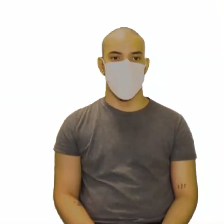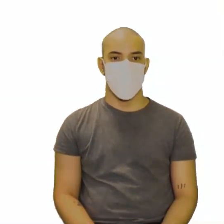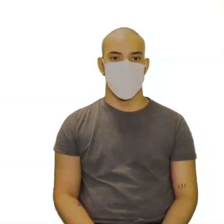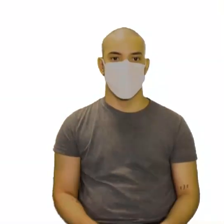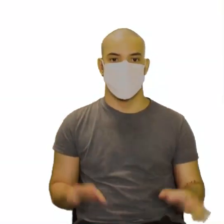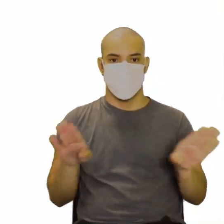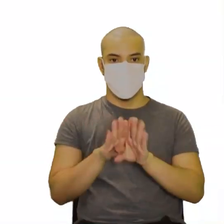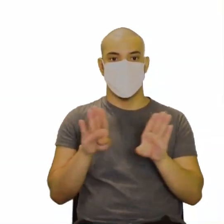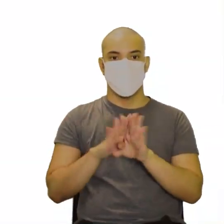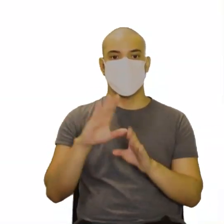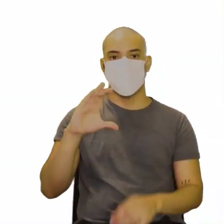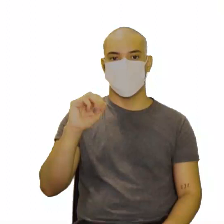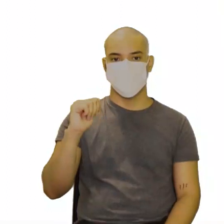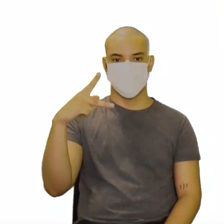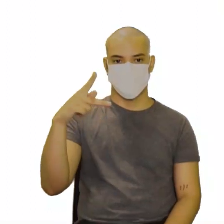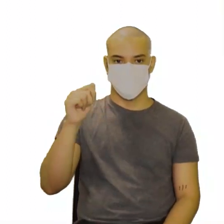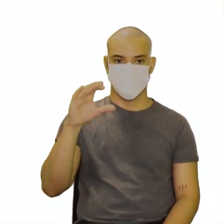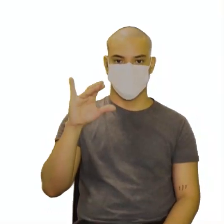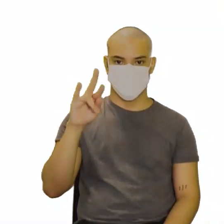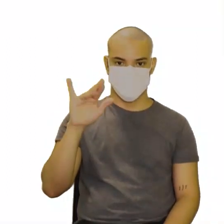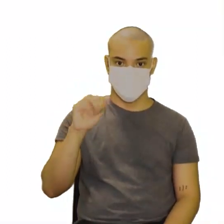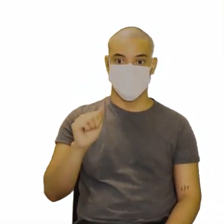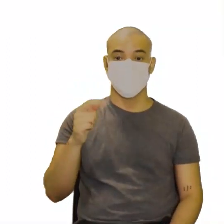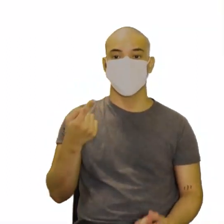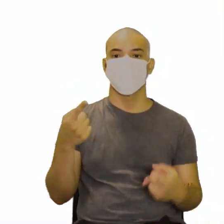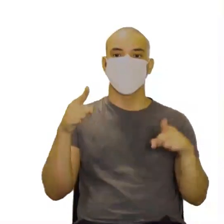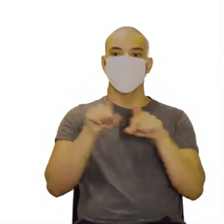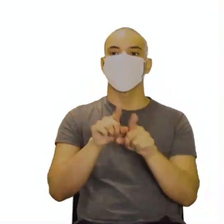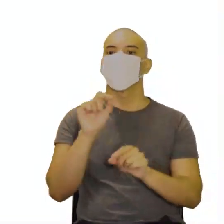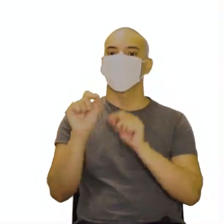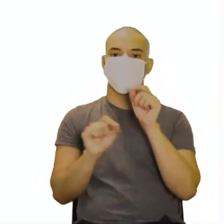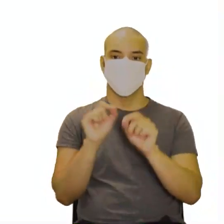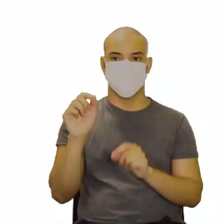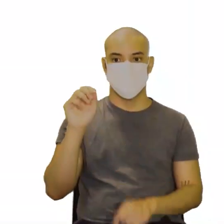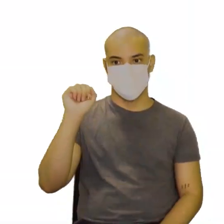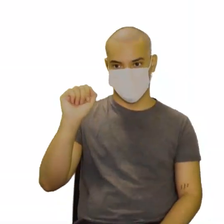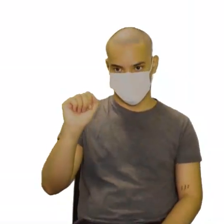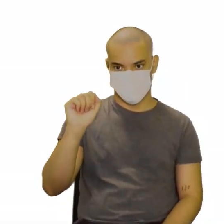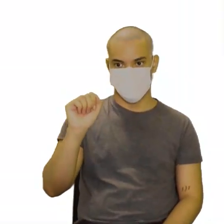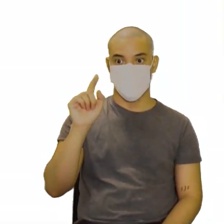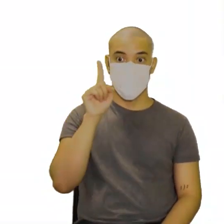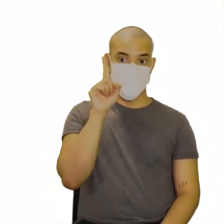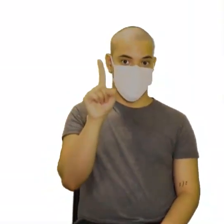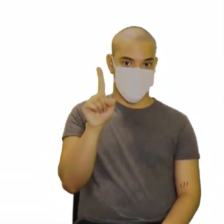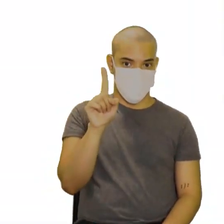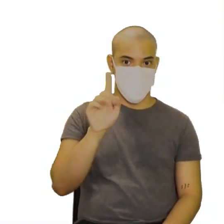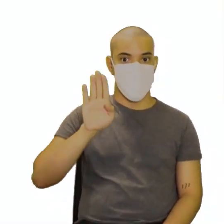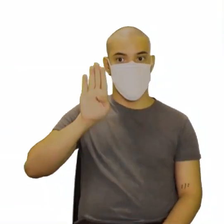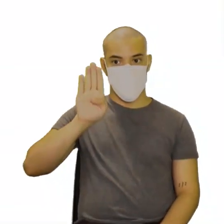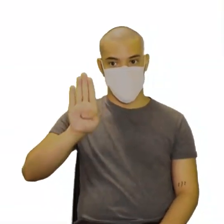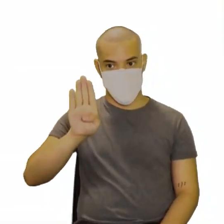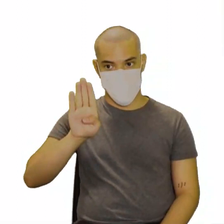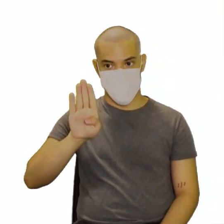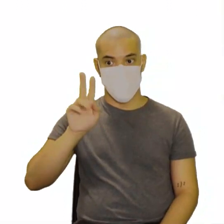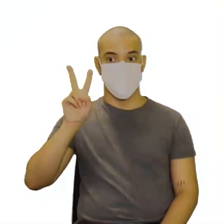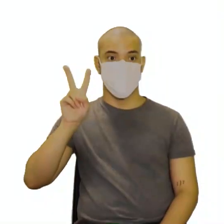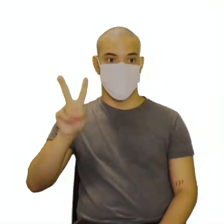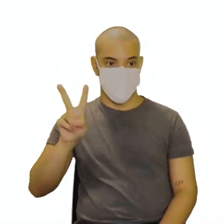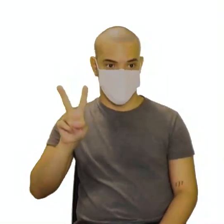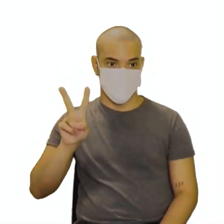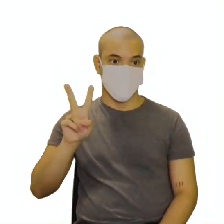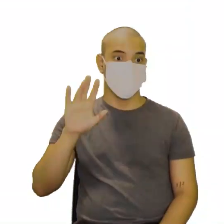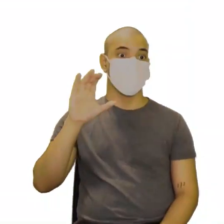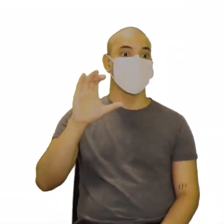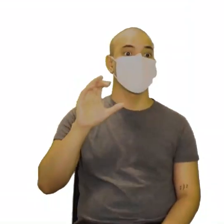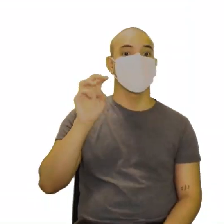E suas capacitâncias respectivas são A vale 1, B vale 2